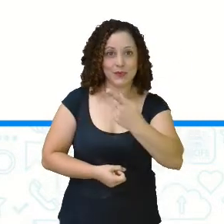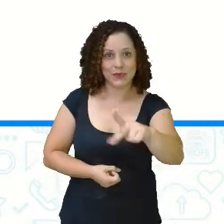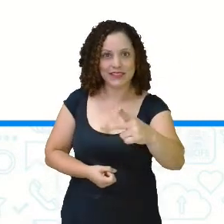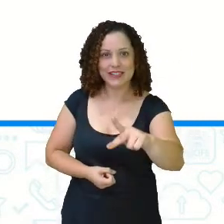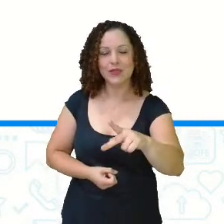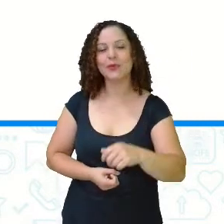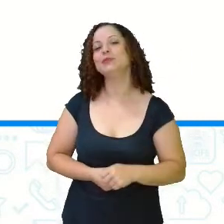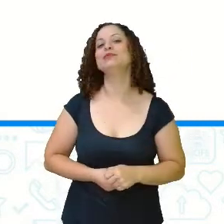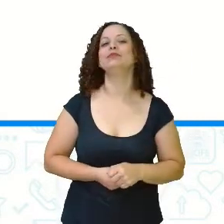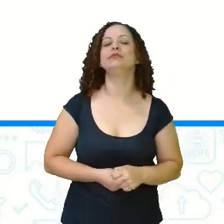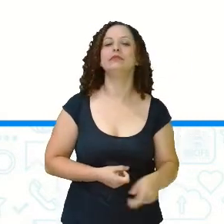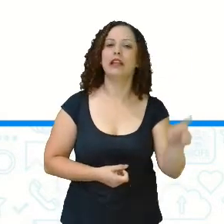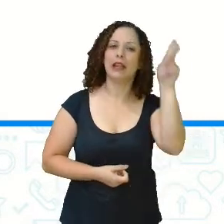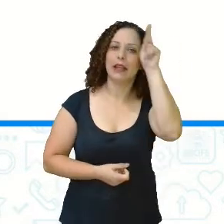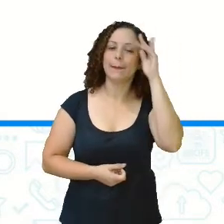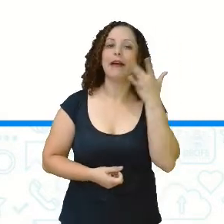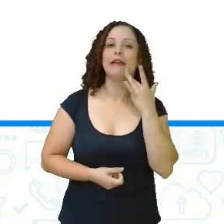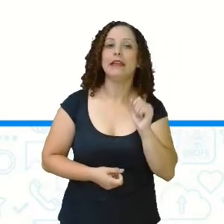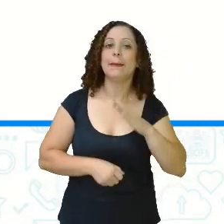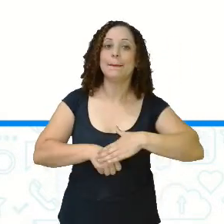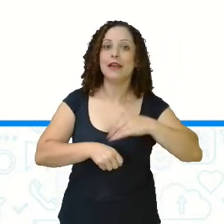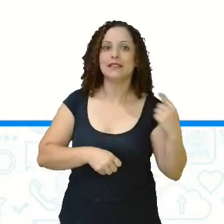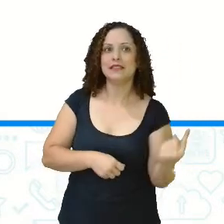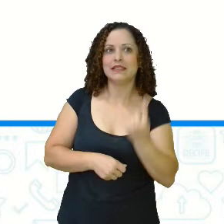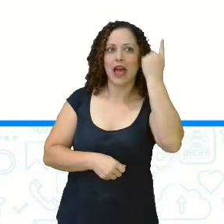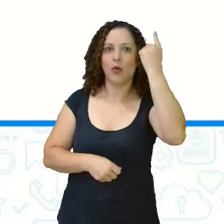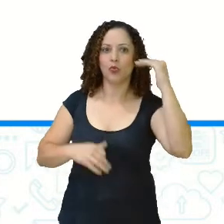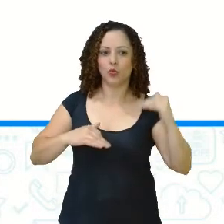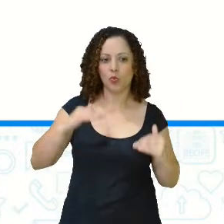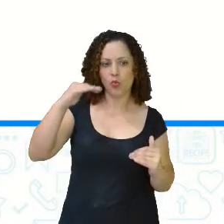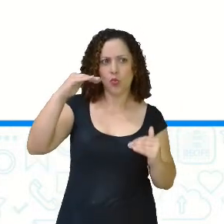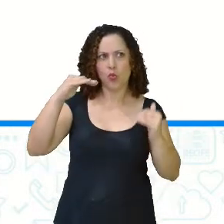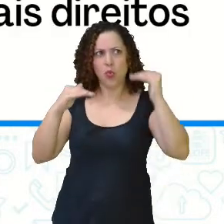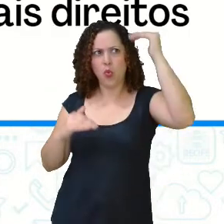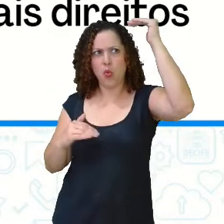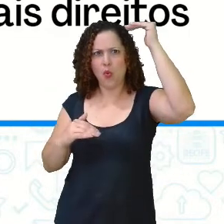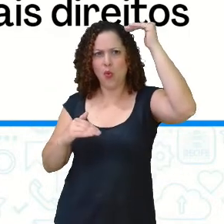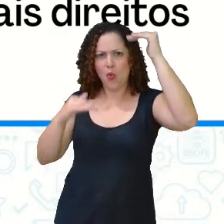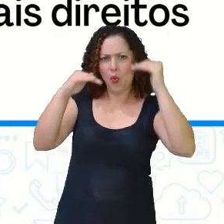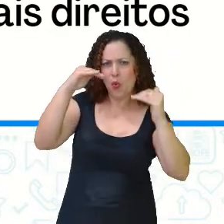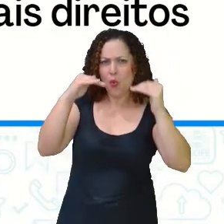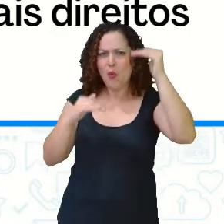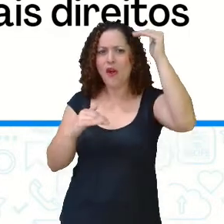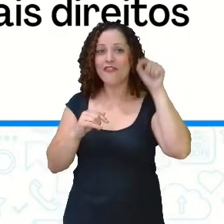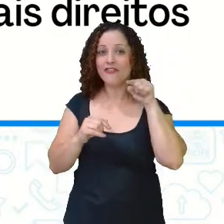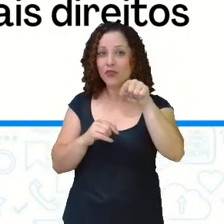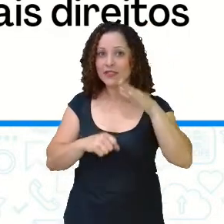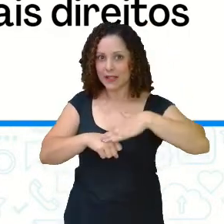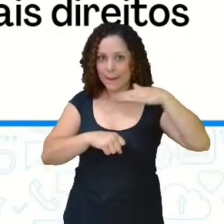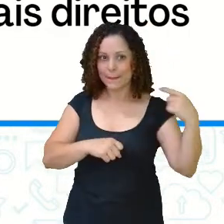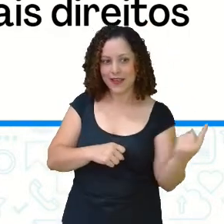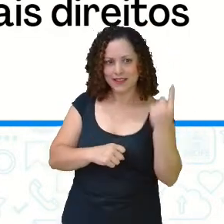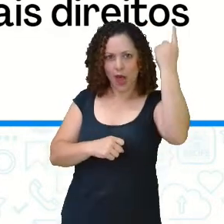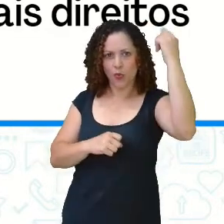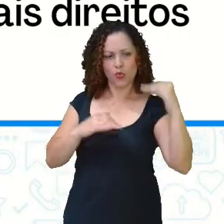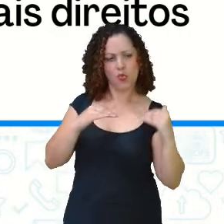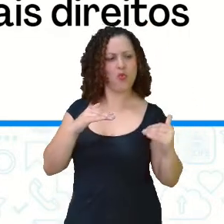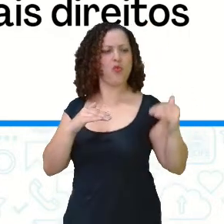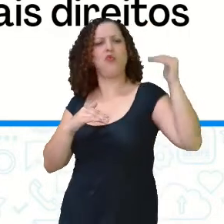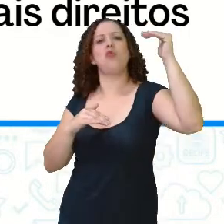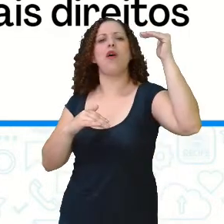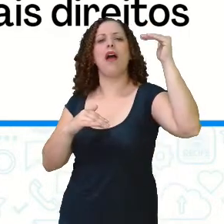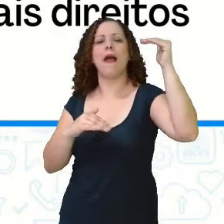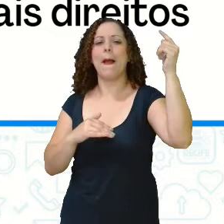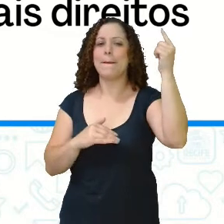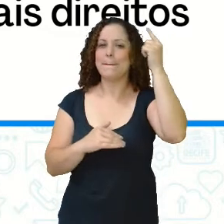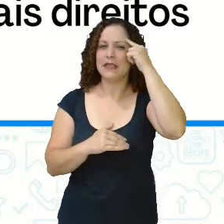depois tente lembrar quem é mais alto, você ou ele. Você é o mais alto? E só por isso que você pensa